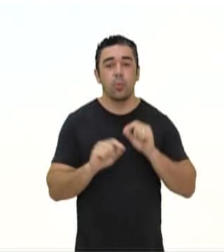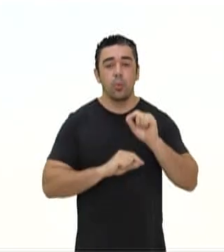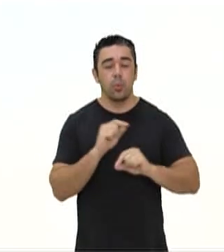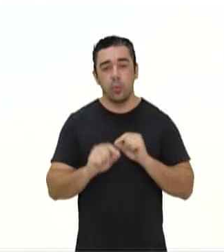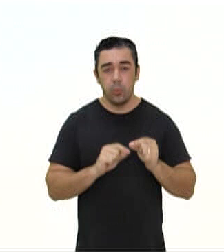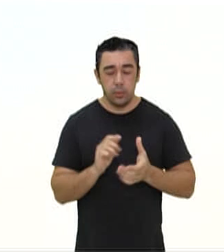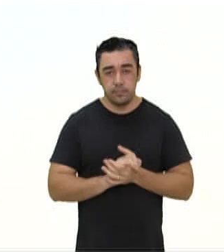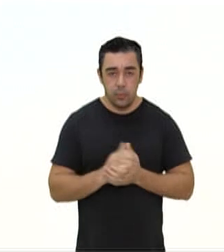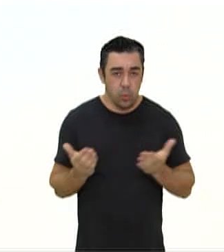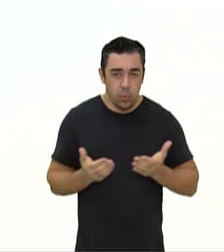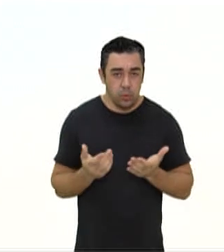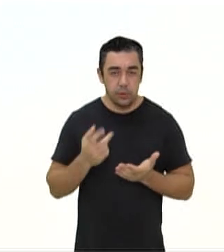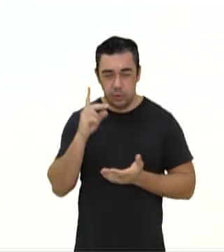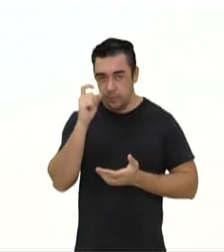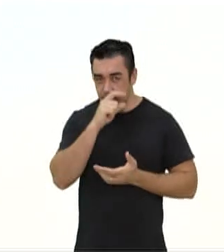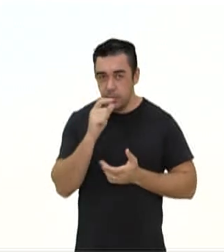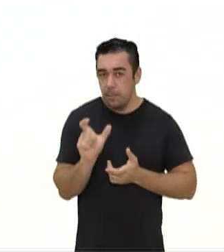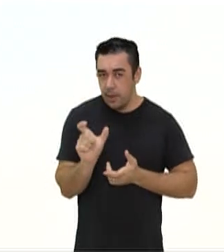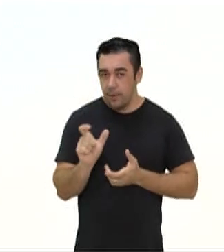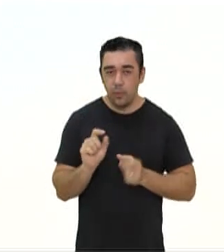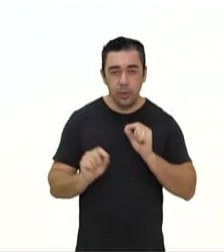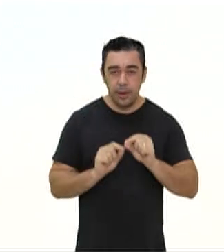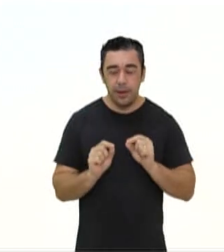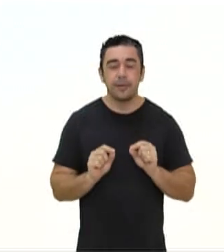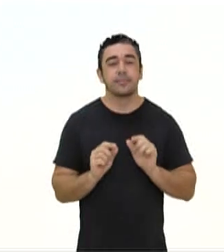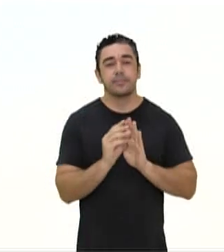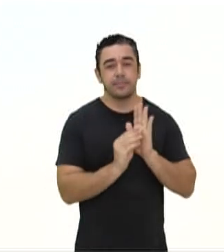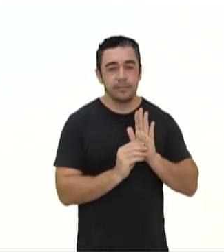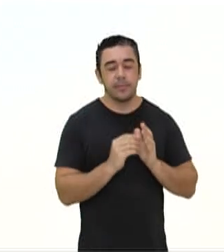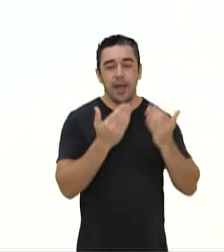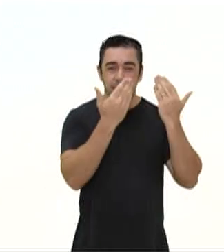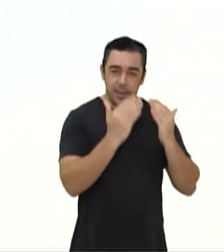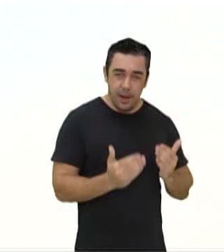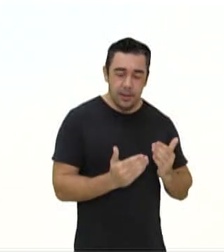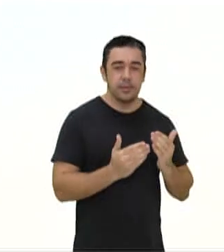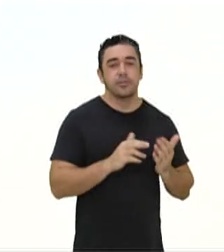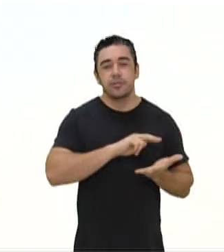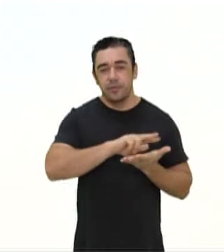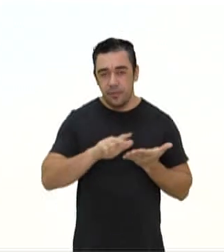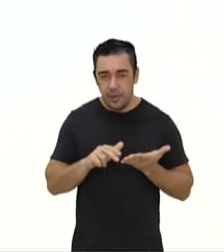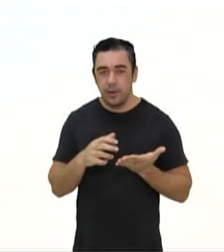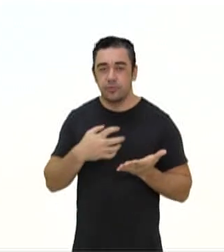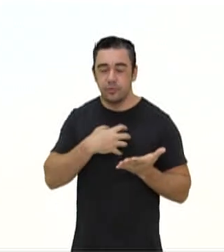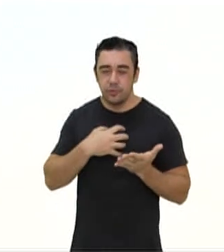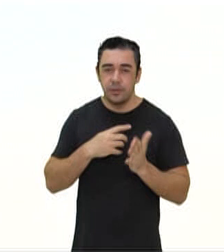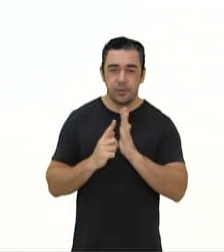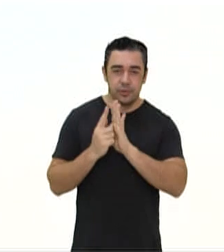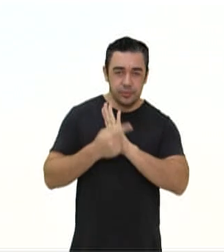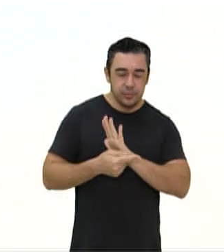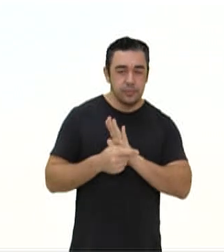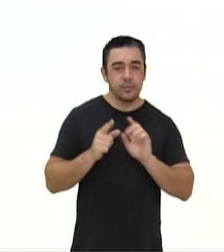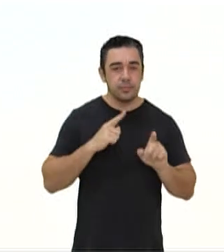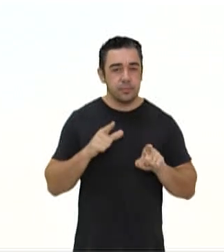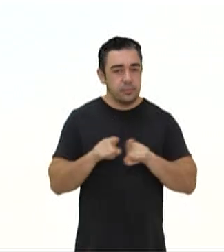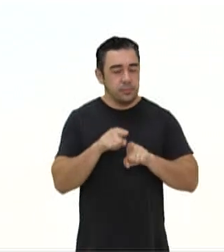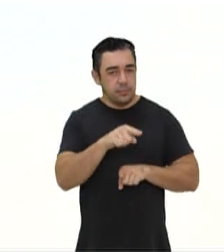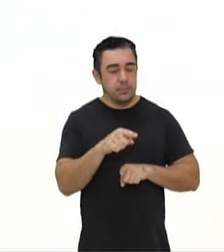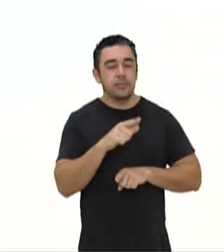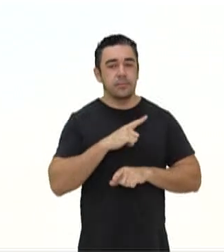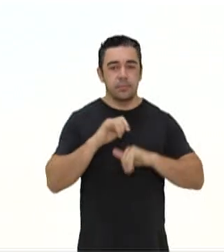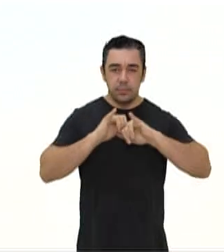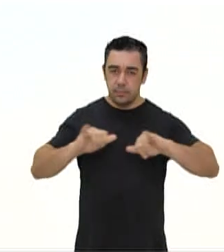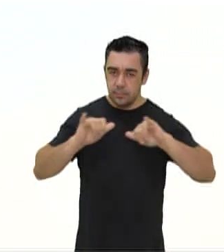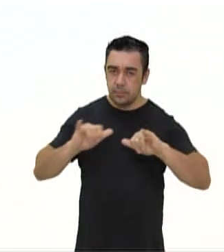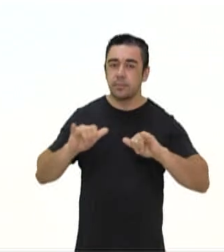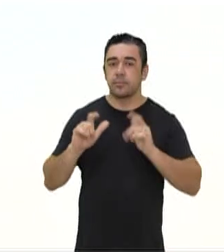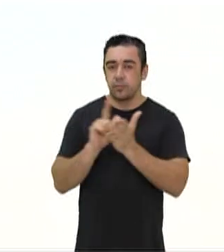retomamos... Puxa vida, né? Foi difícil essa. Retomamos ali. Análise dos diversos recursos estilísticos e semióticos da reportagem, um